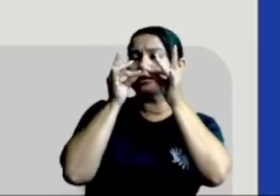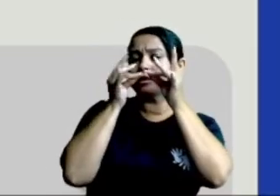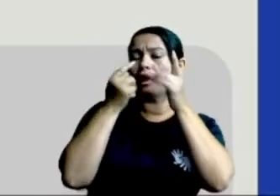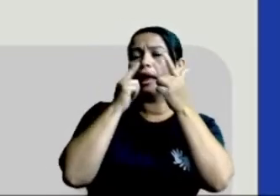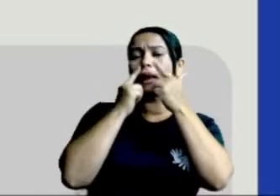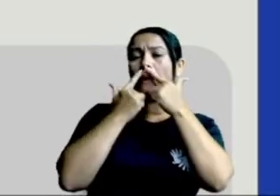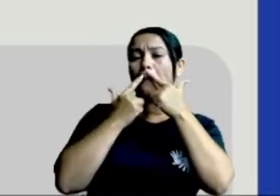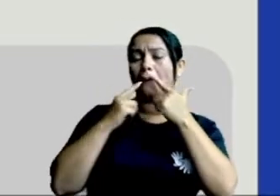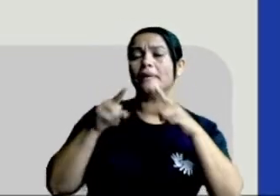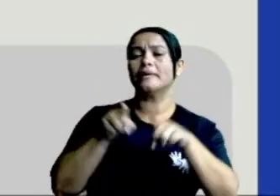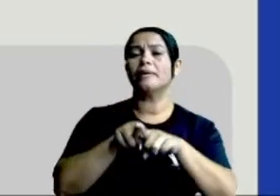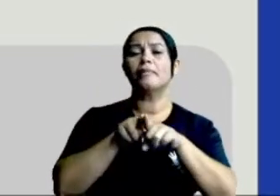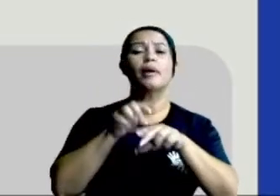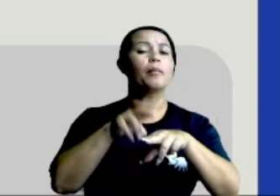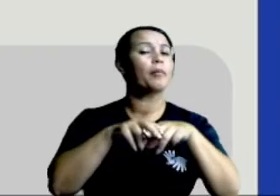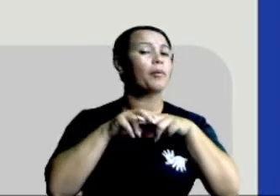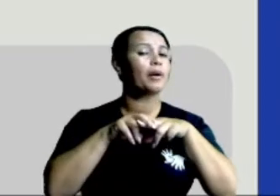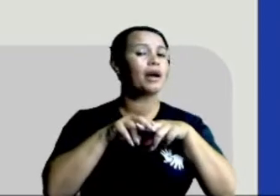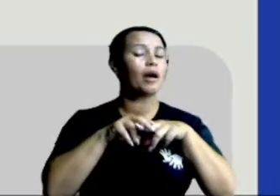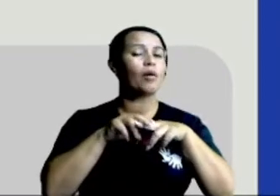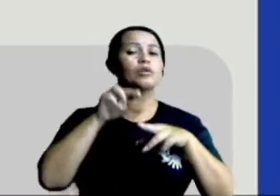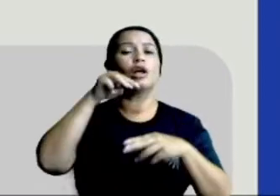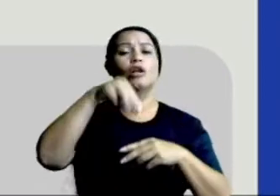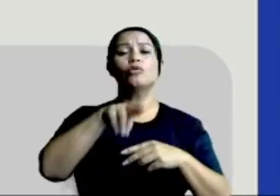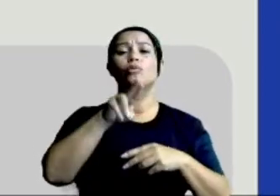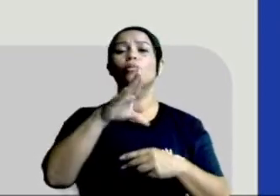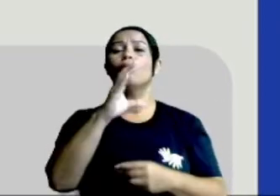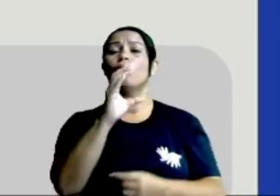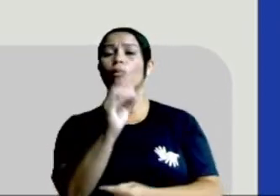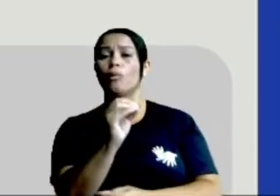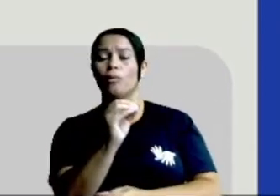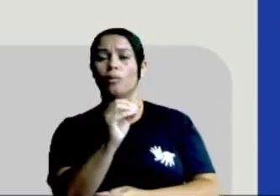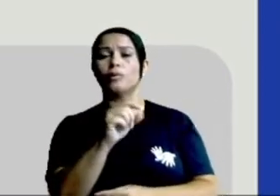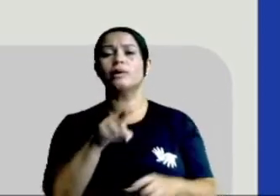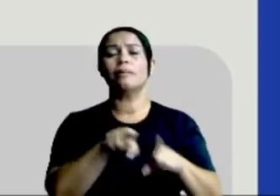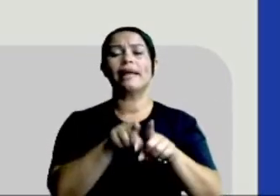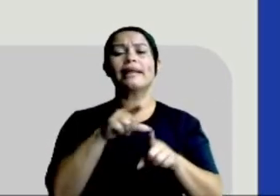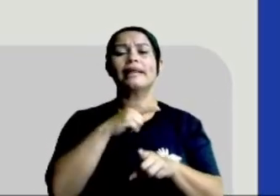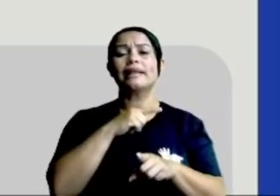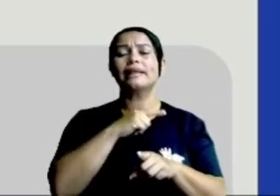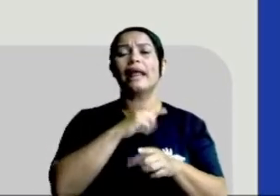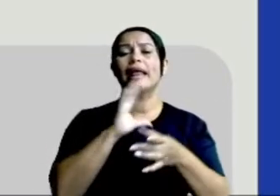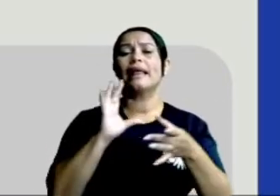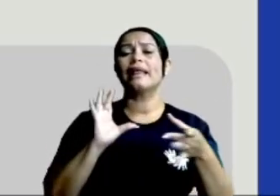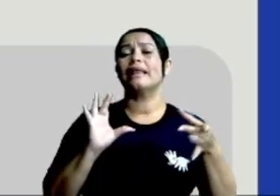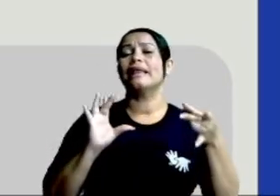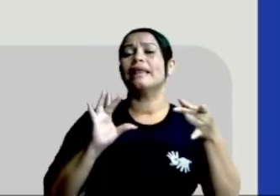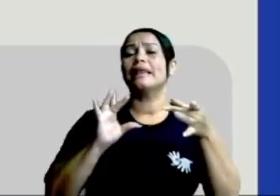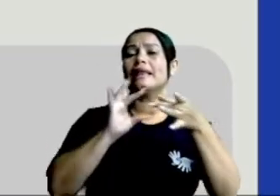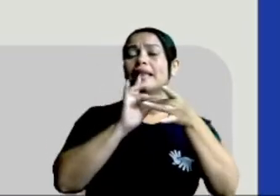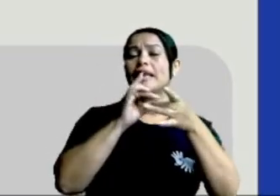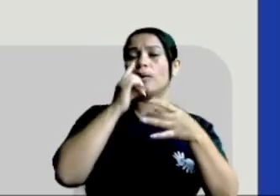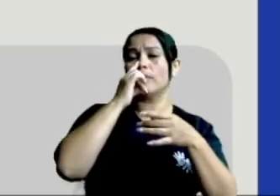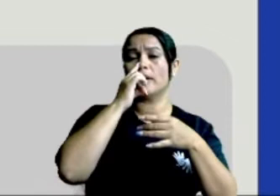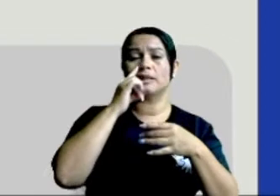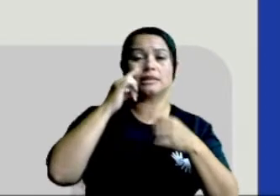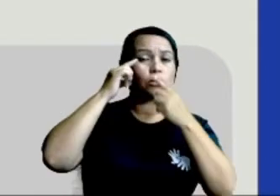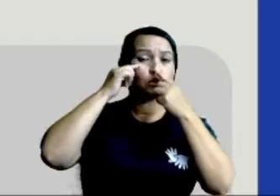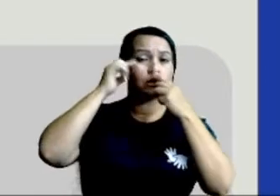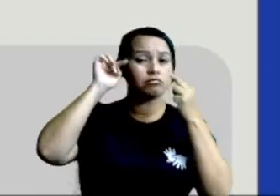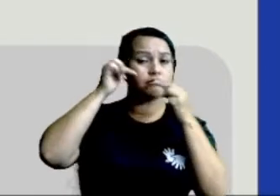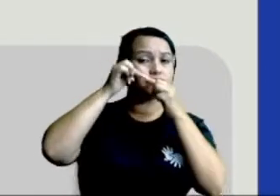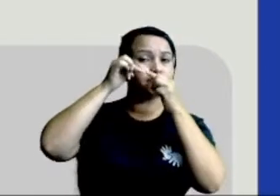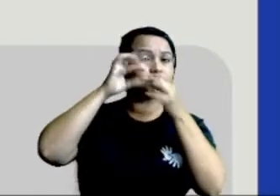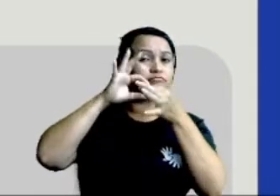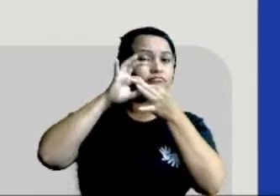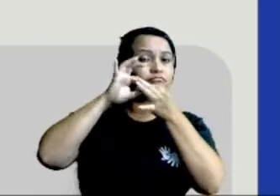escorre? Isso se dá por conta de um ducto nasolacrimal, um ducto que liga o nosso nariz aos nossos